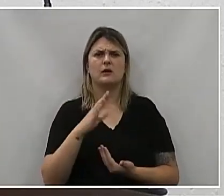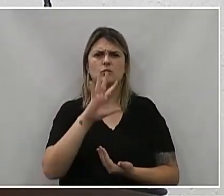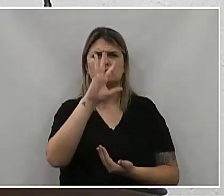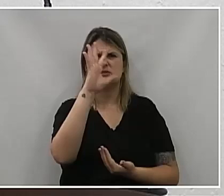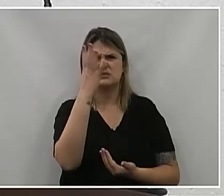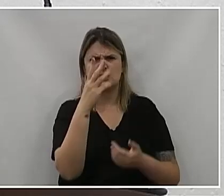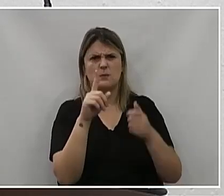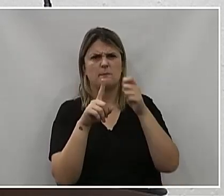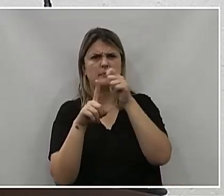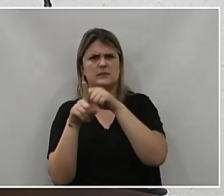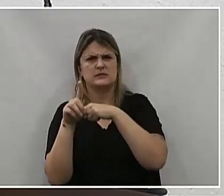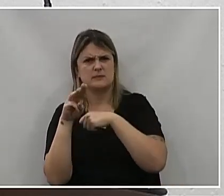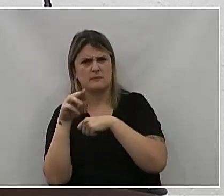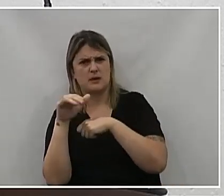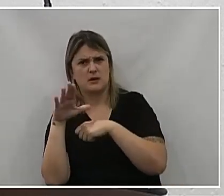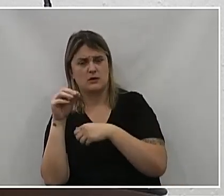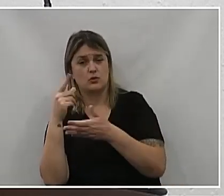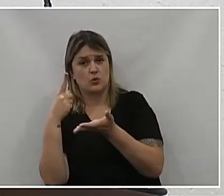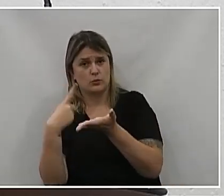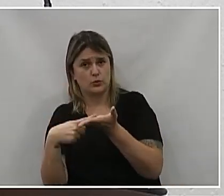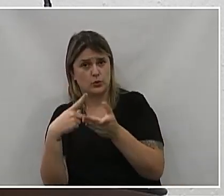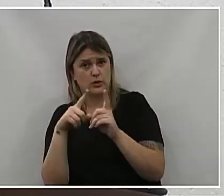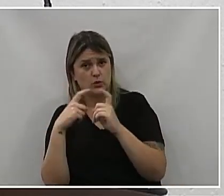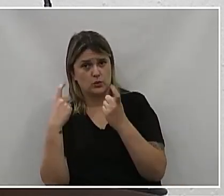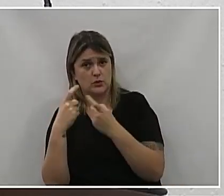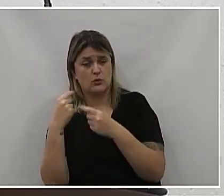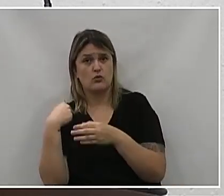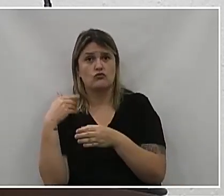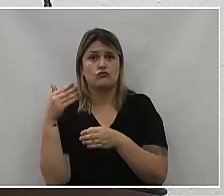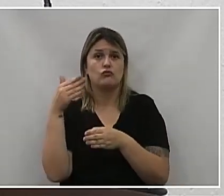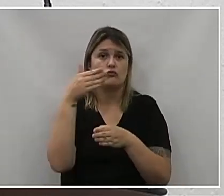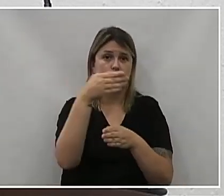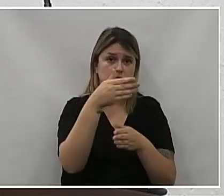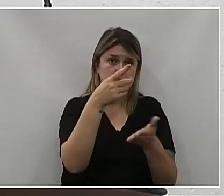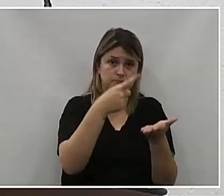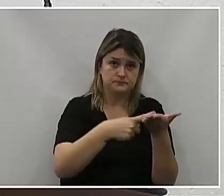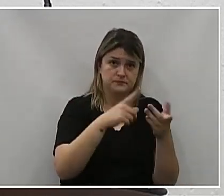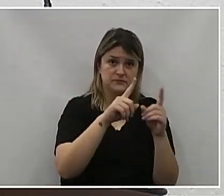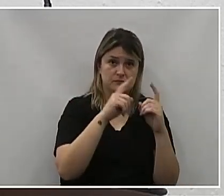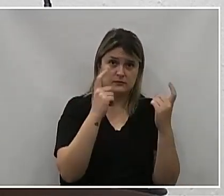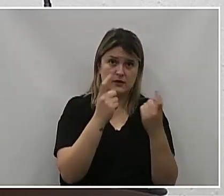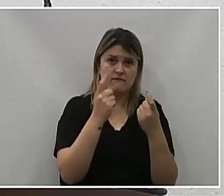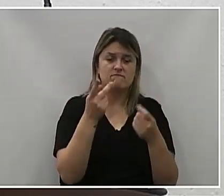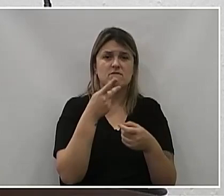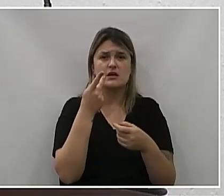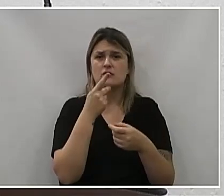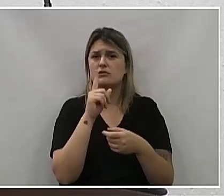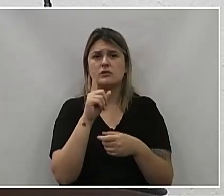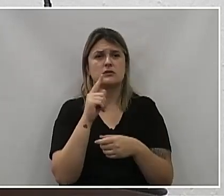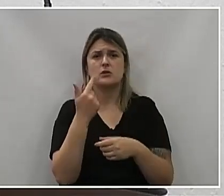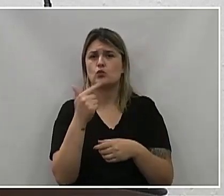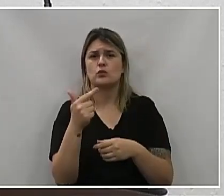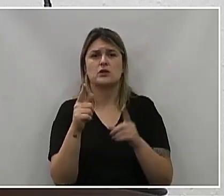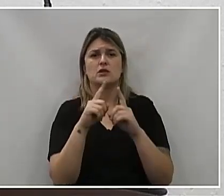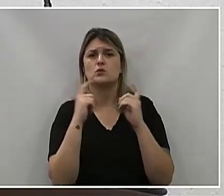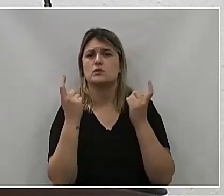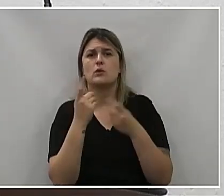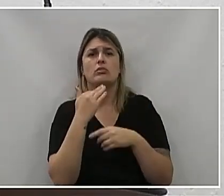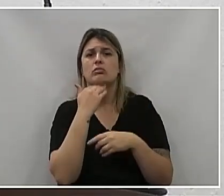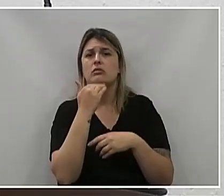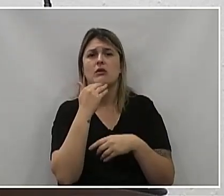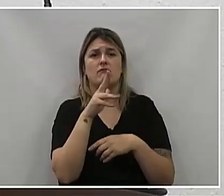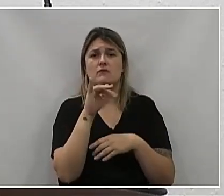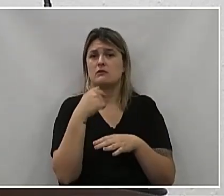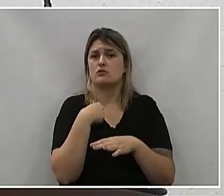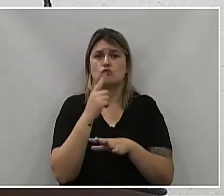lá em maio, marcaram uma reunião, quando eu entrei para confirmar a reunião, falaram que não ia ter, né, que não ia ninguém,